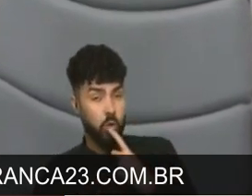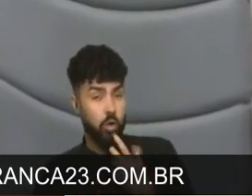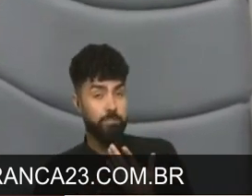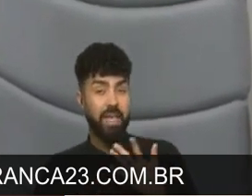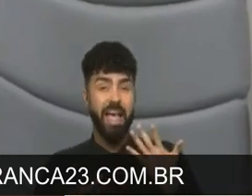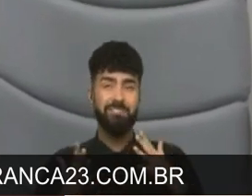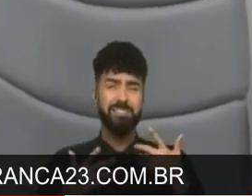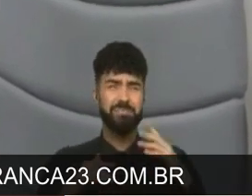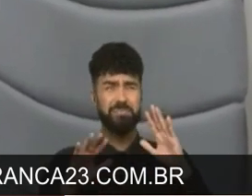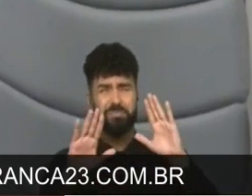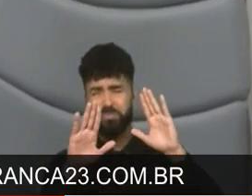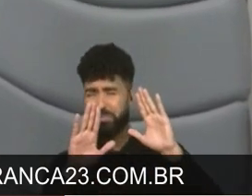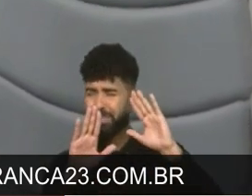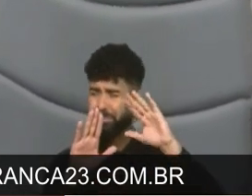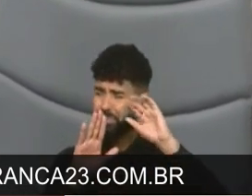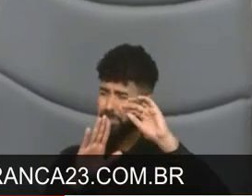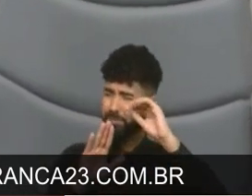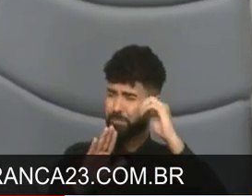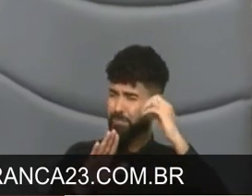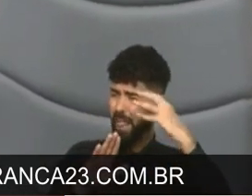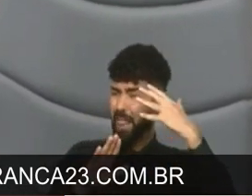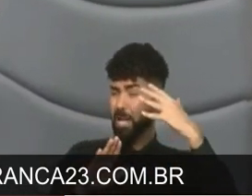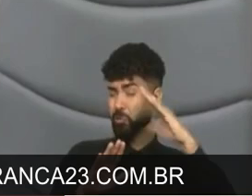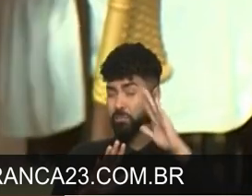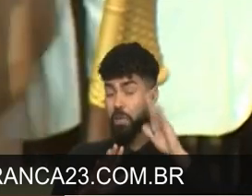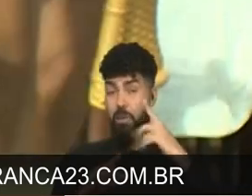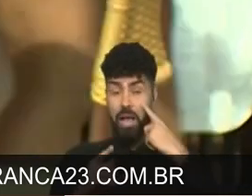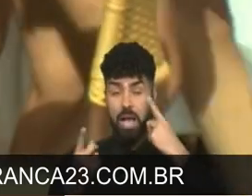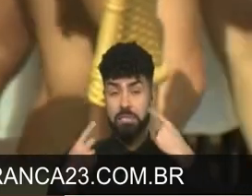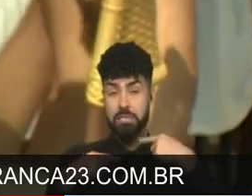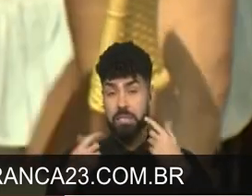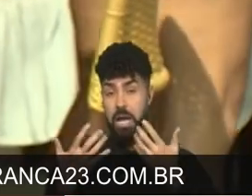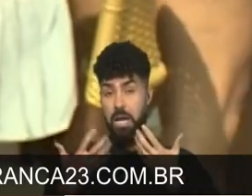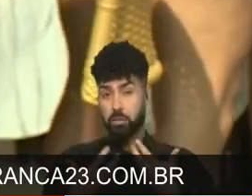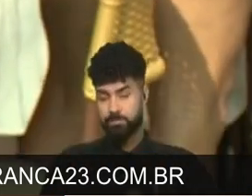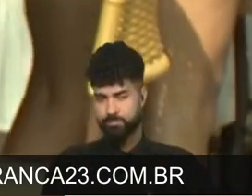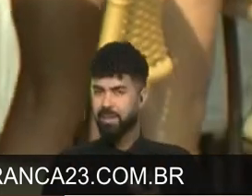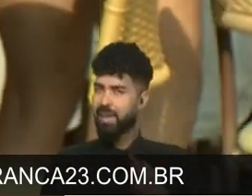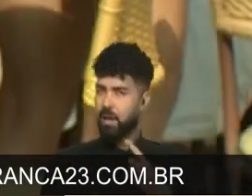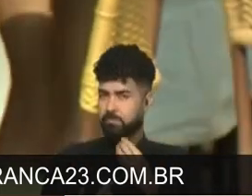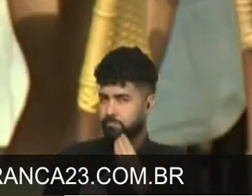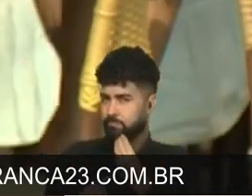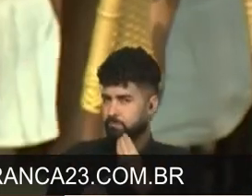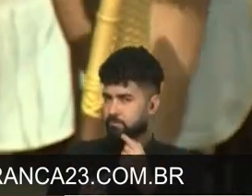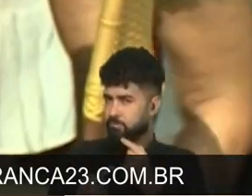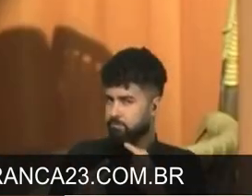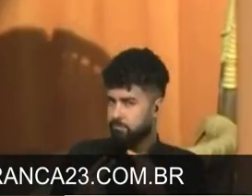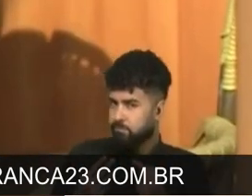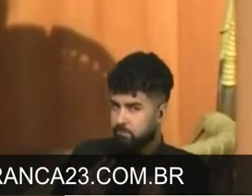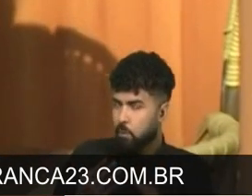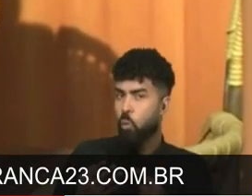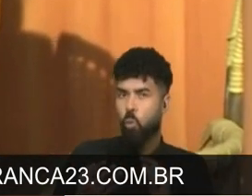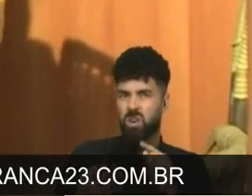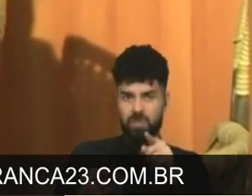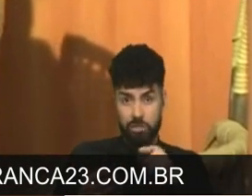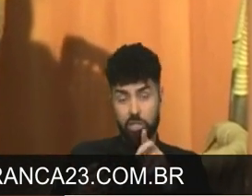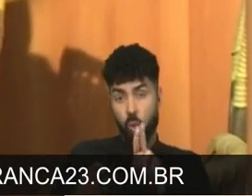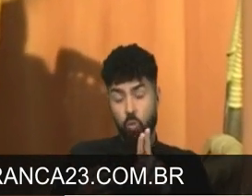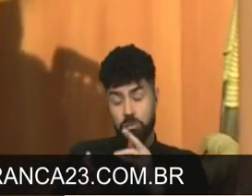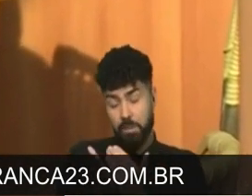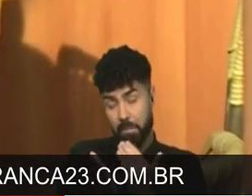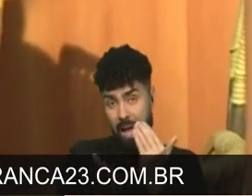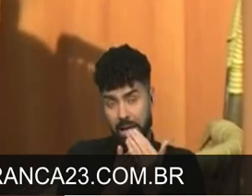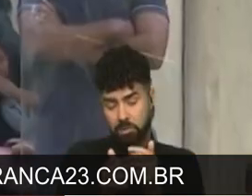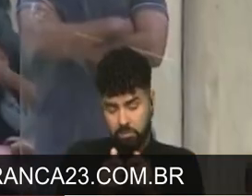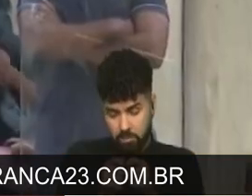à claridade, porque você fica com cansaço muito grande. Então, assim, existem vários sinais e sintomas que esse usuário excessivo de tela